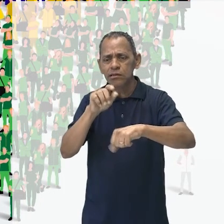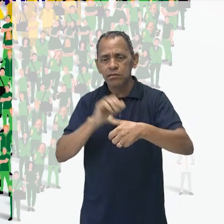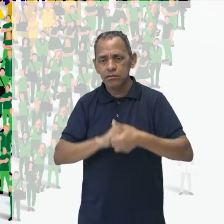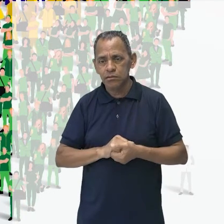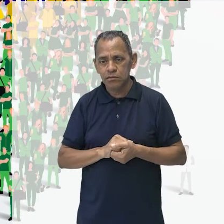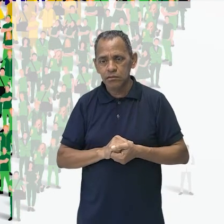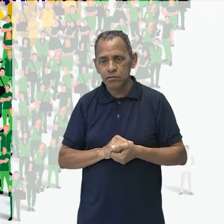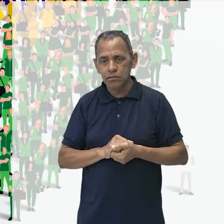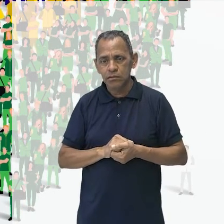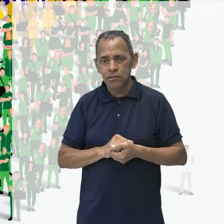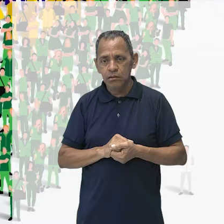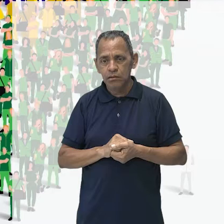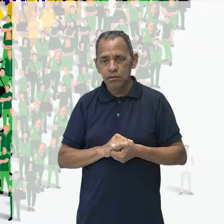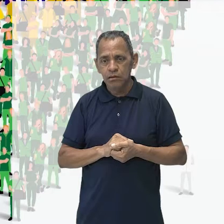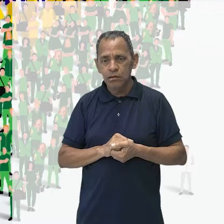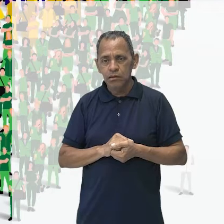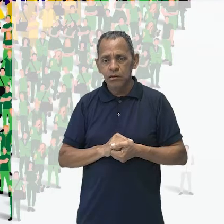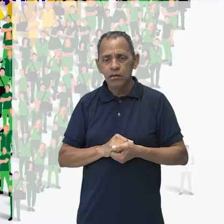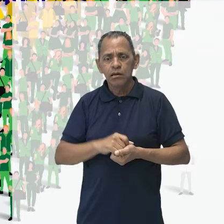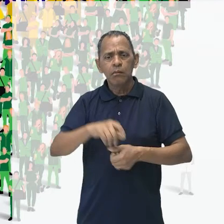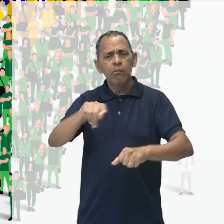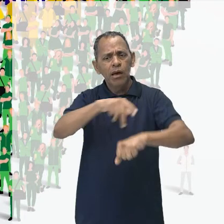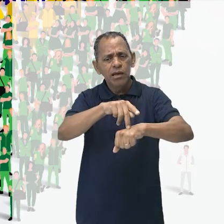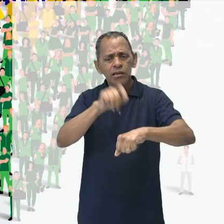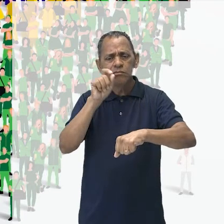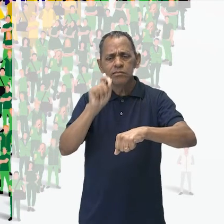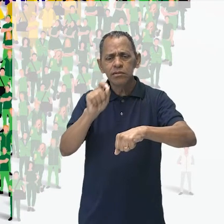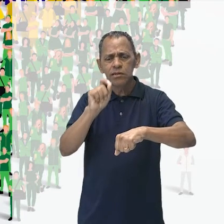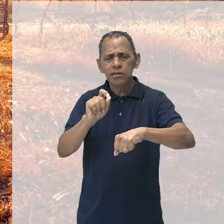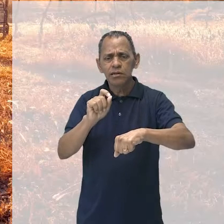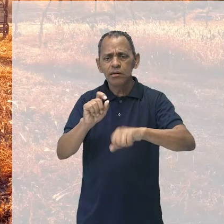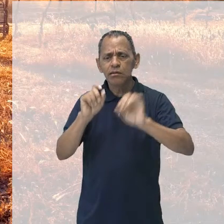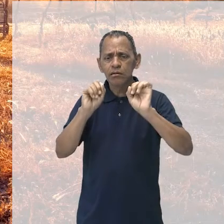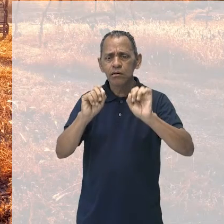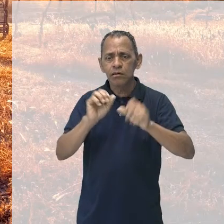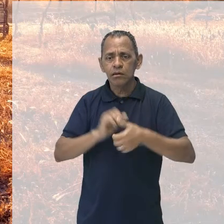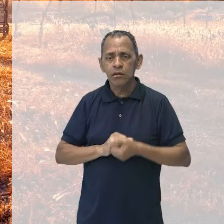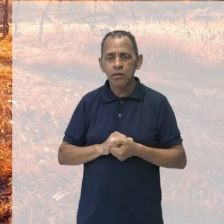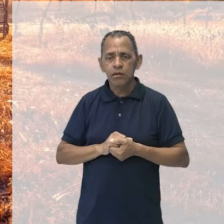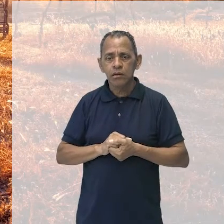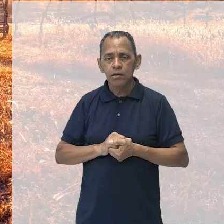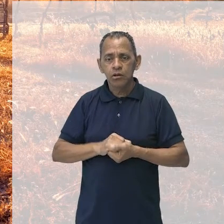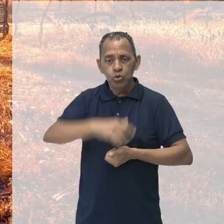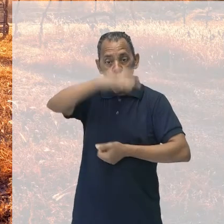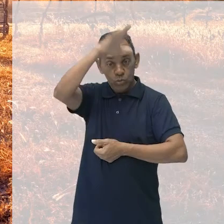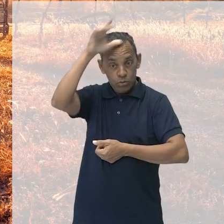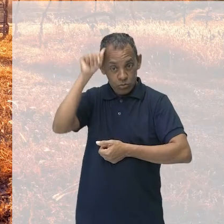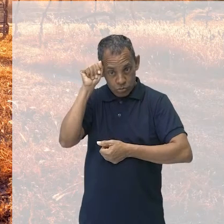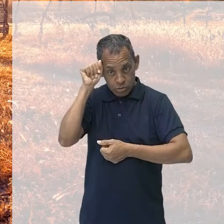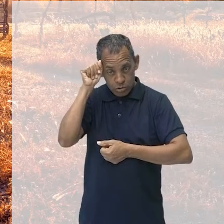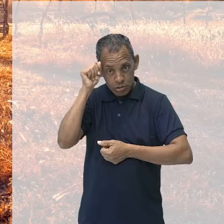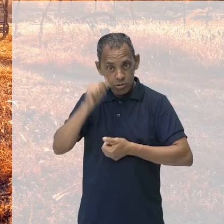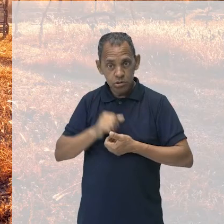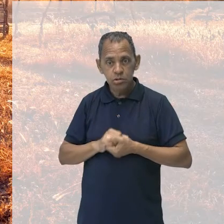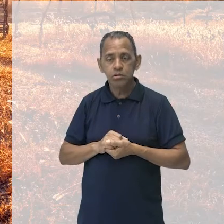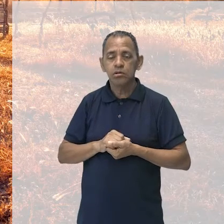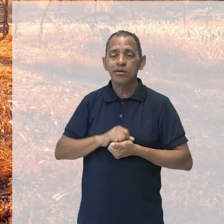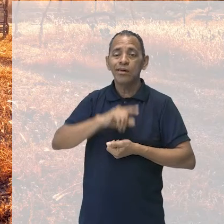esse? Que país é esse? No Amazonas, no